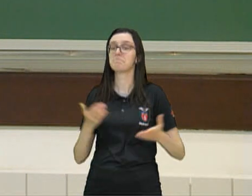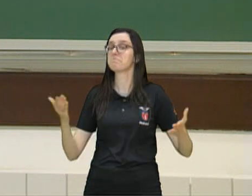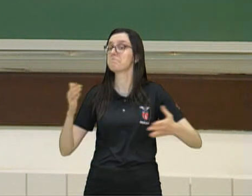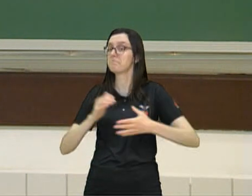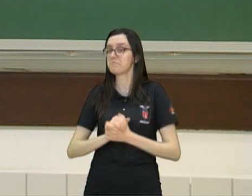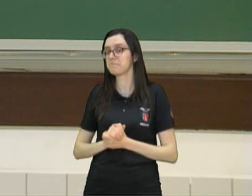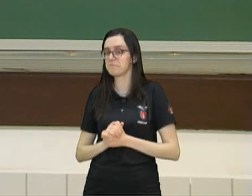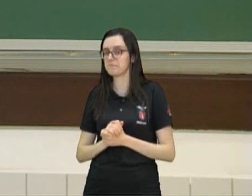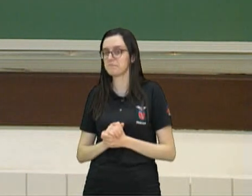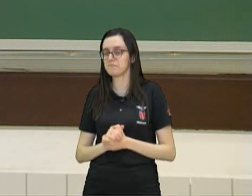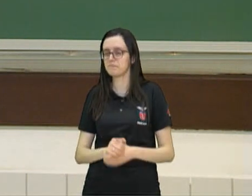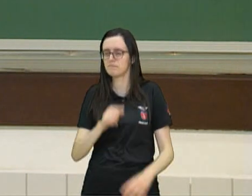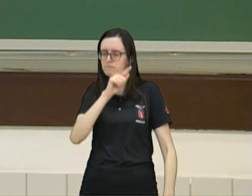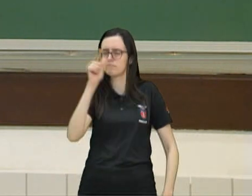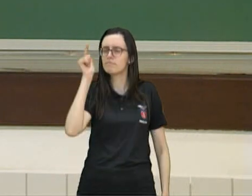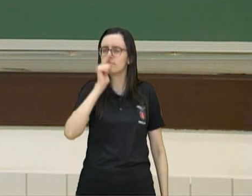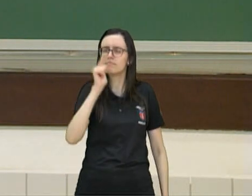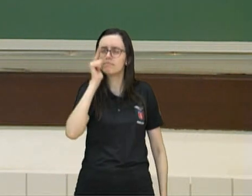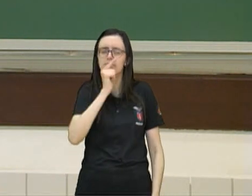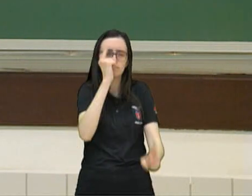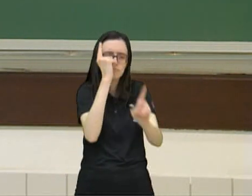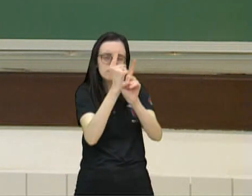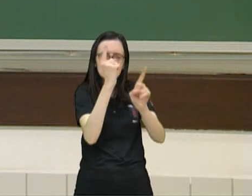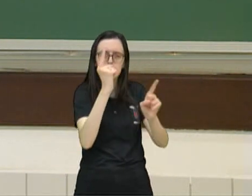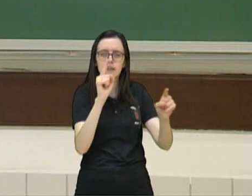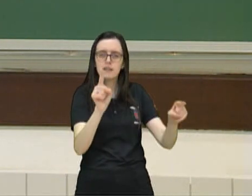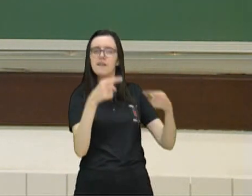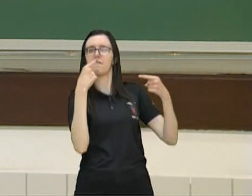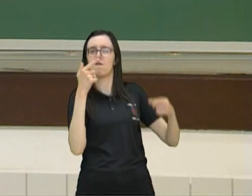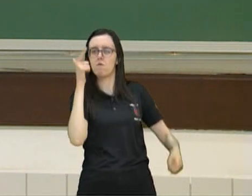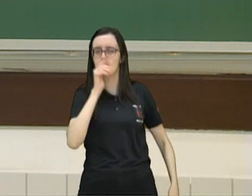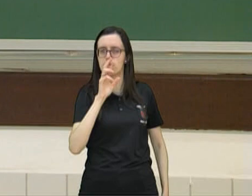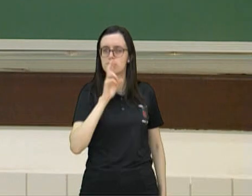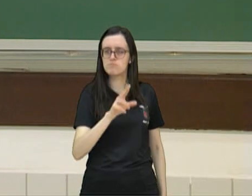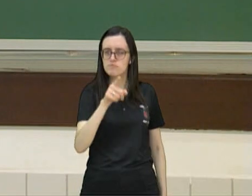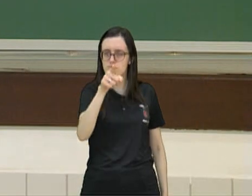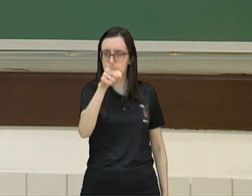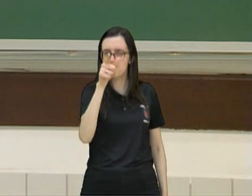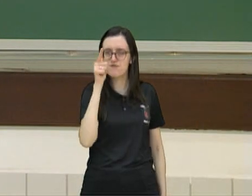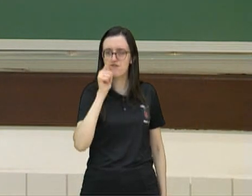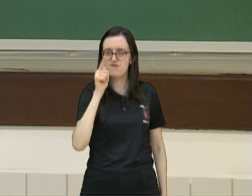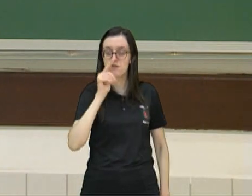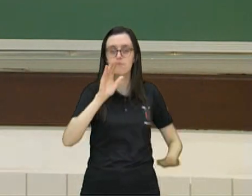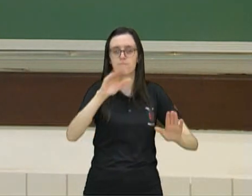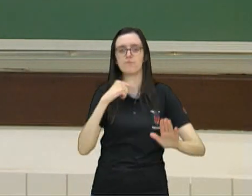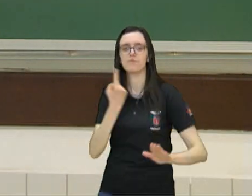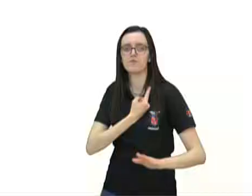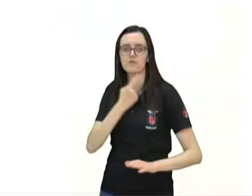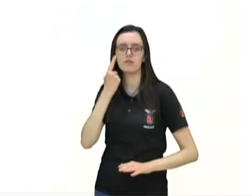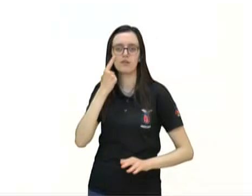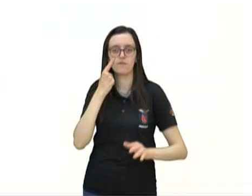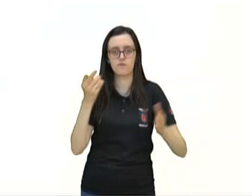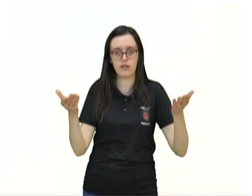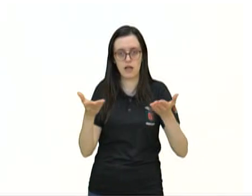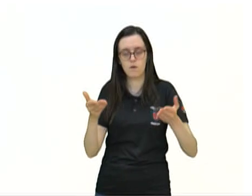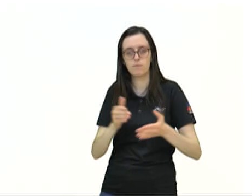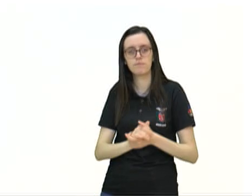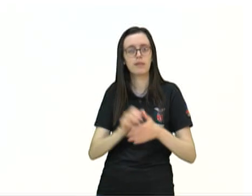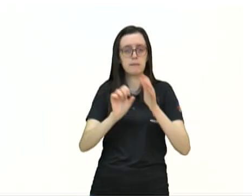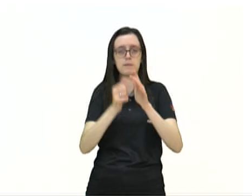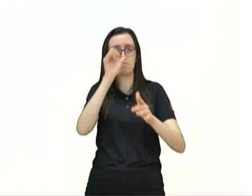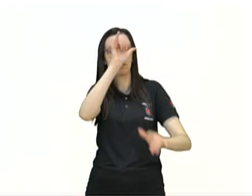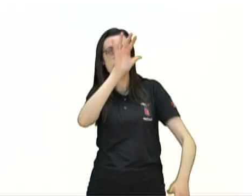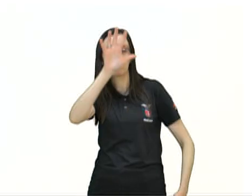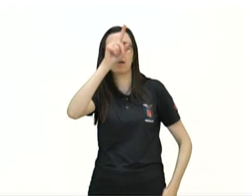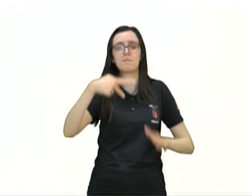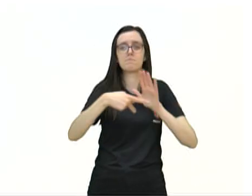Então, conseguiram aí descobrir esse desafio, responder a esse desafio? Vamos dar uma olhadinha? A primeira imagem